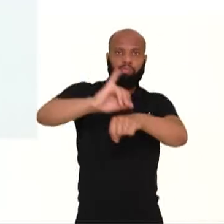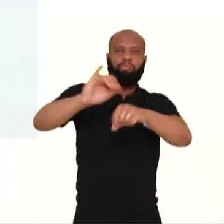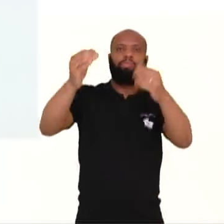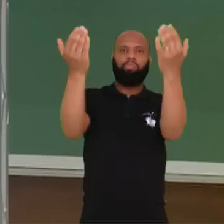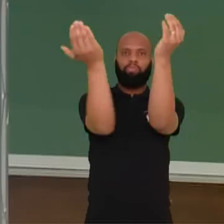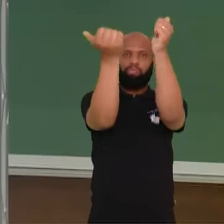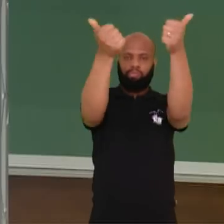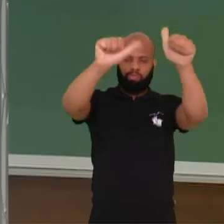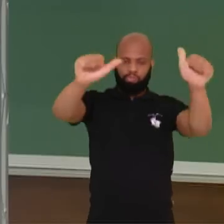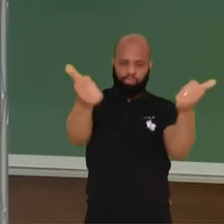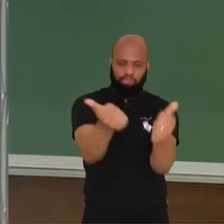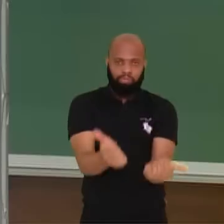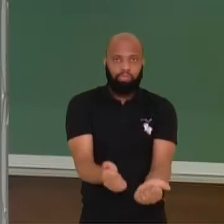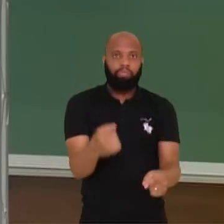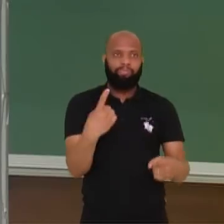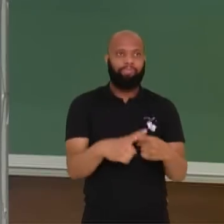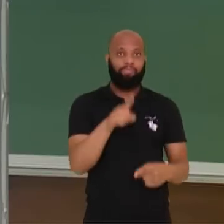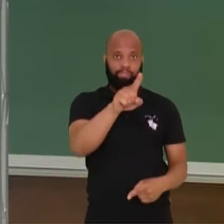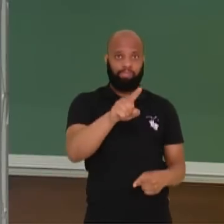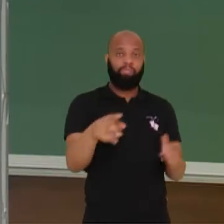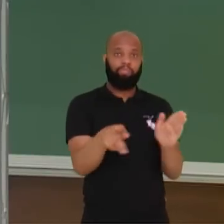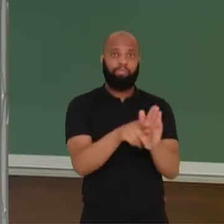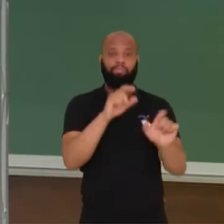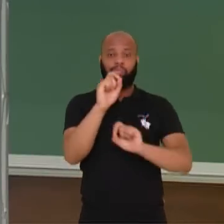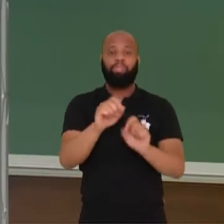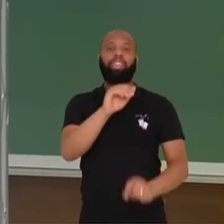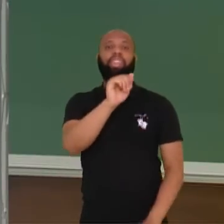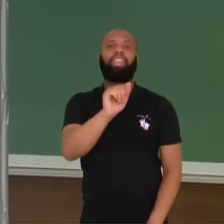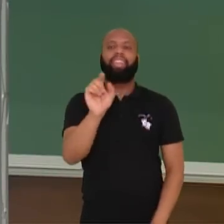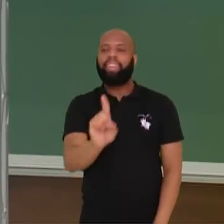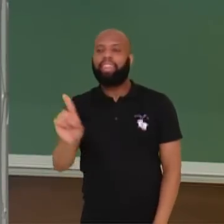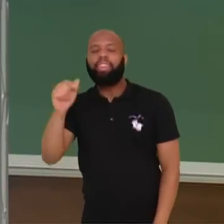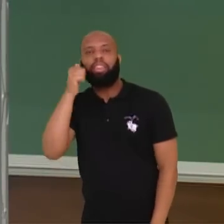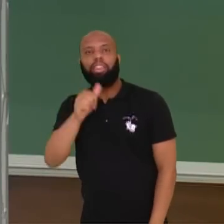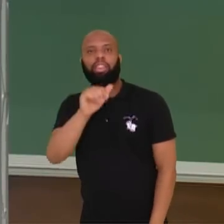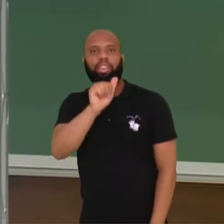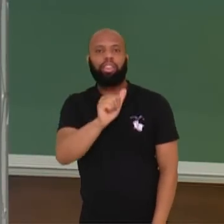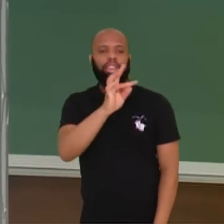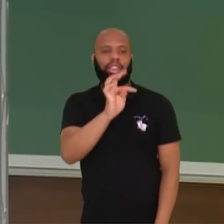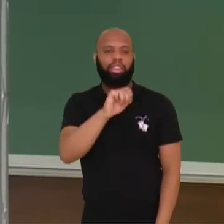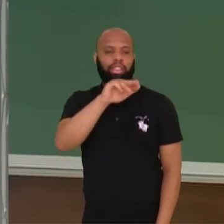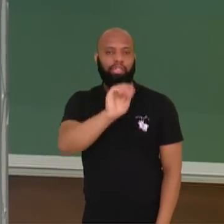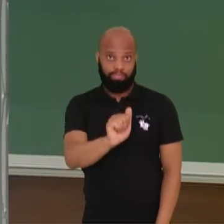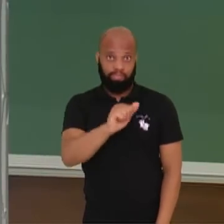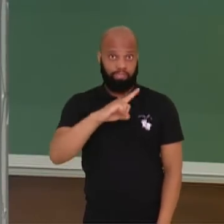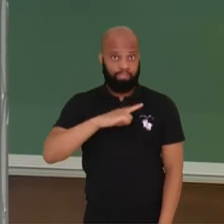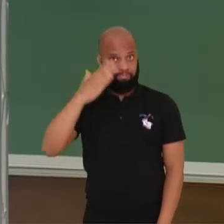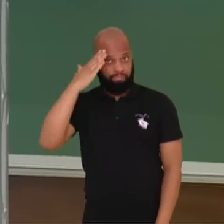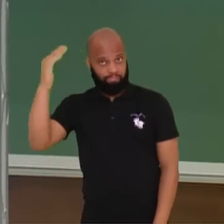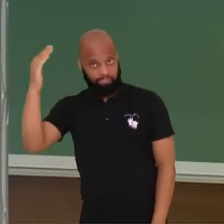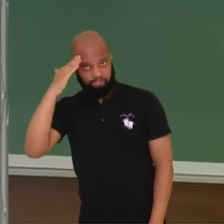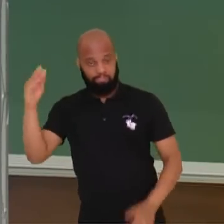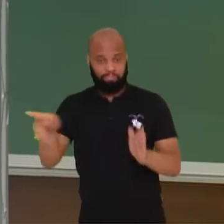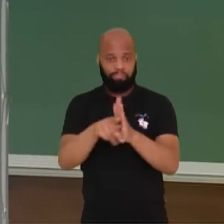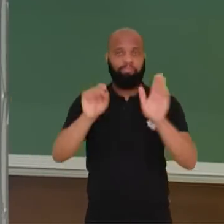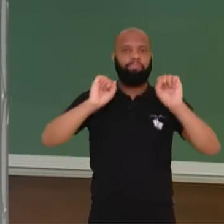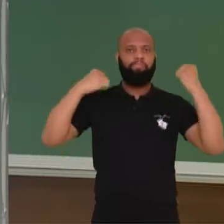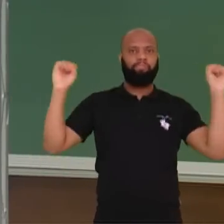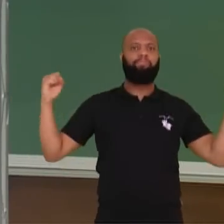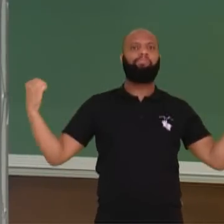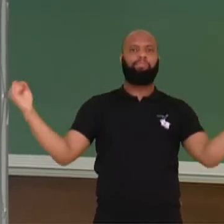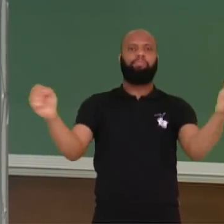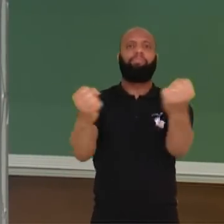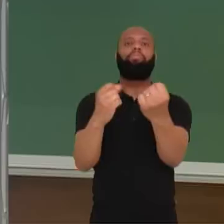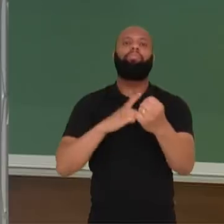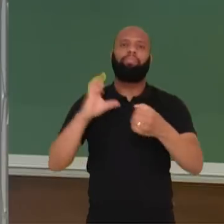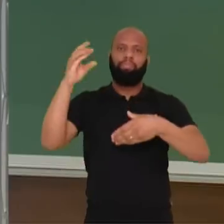aqui de Atena, porque esse é um templo que esquematiza o Pártenon, aquele templo famoso que o professor comentou, que fica